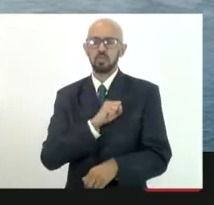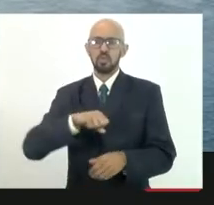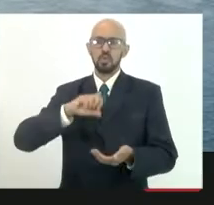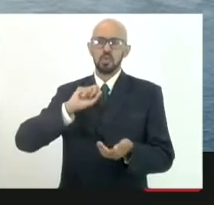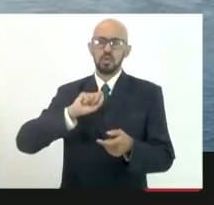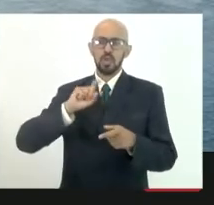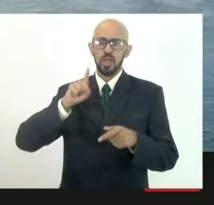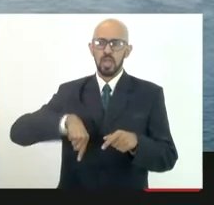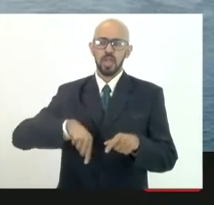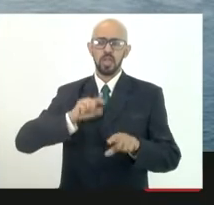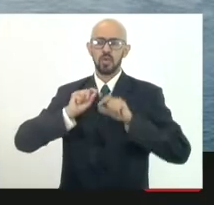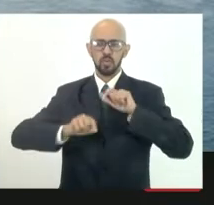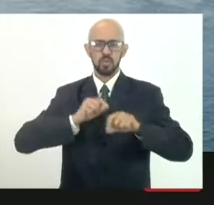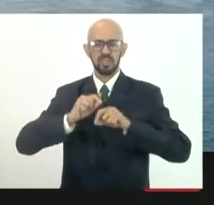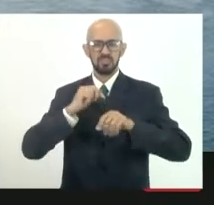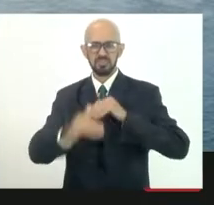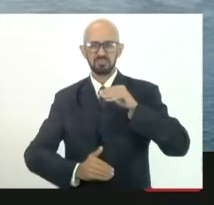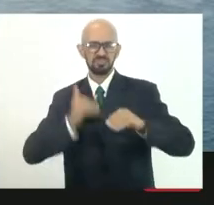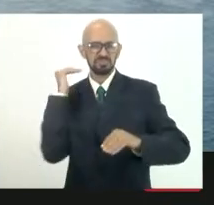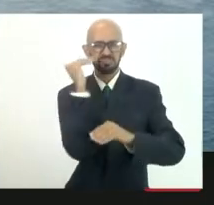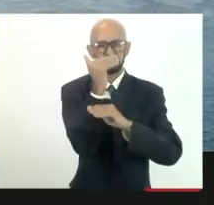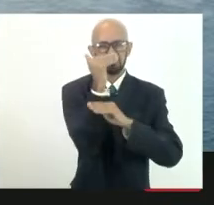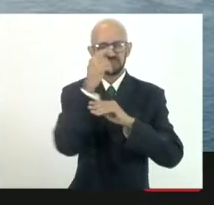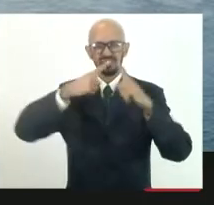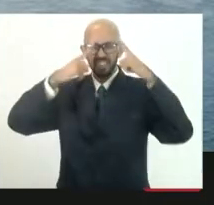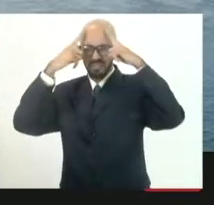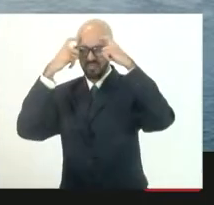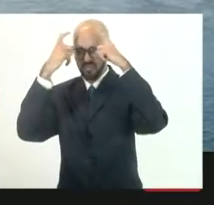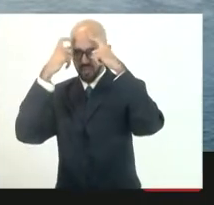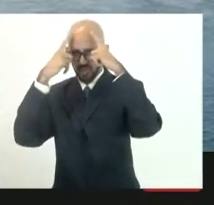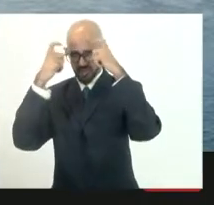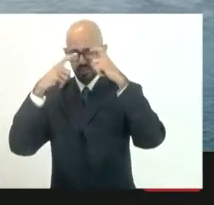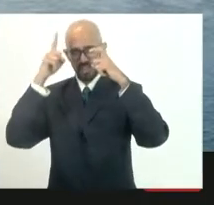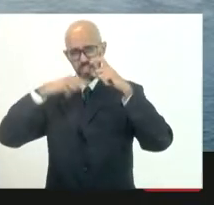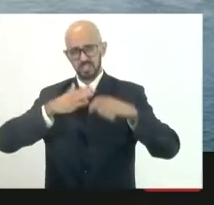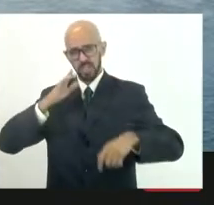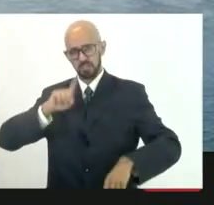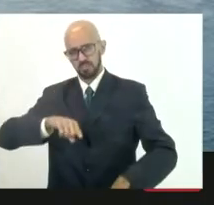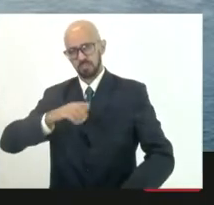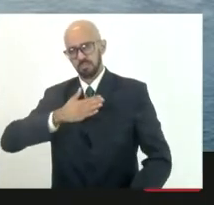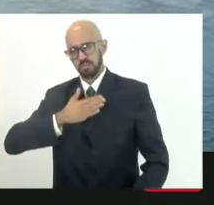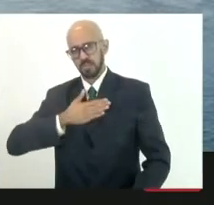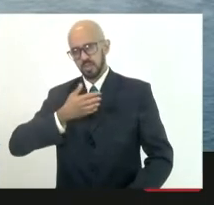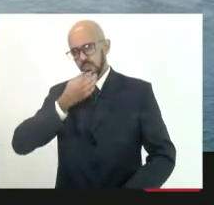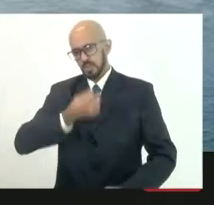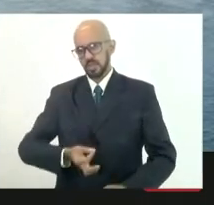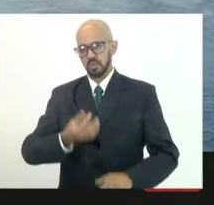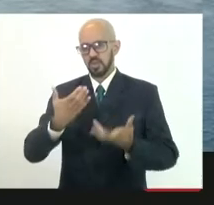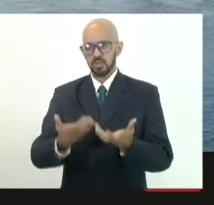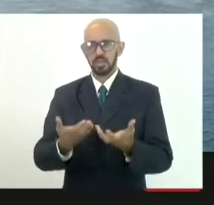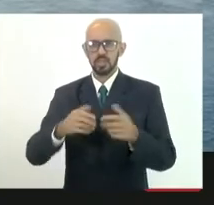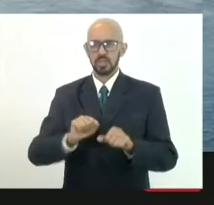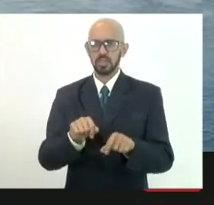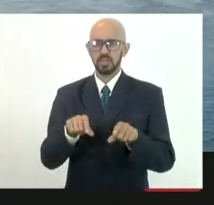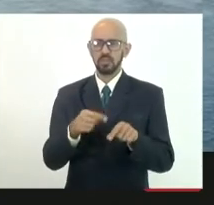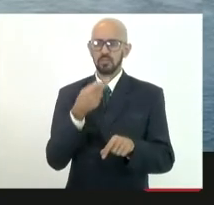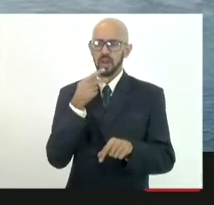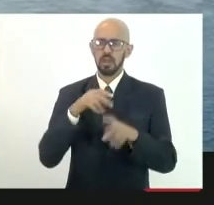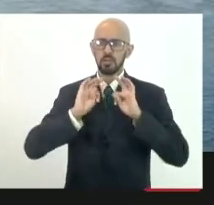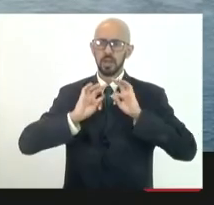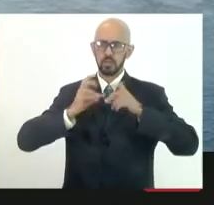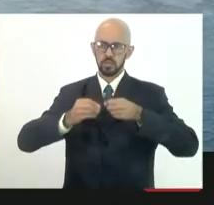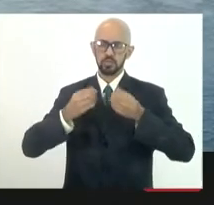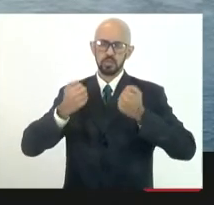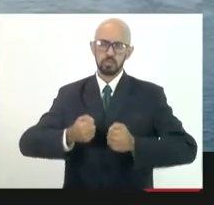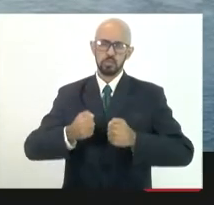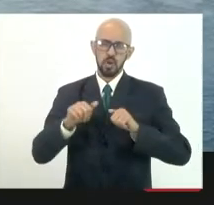uma exacerbação da violência. Eram essas ponderações que eu queria fazer e trazer aqui e dizer a todos que pode contar